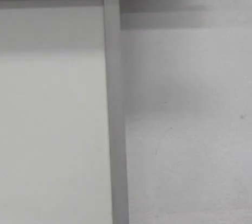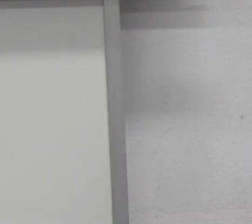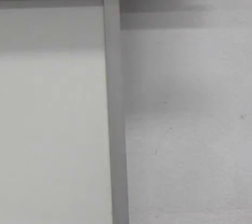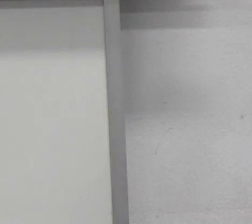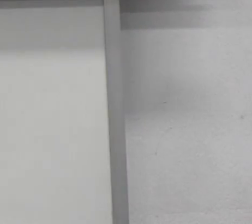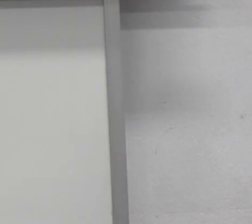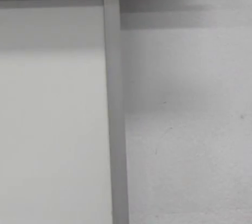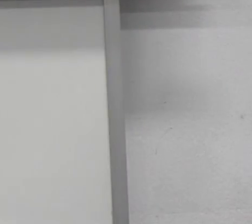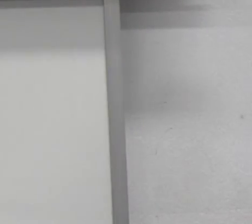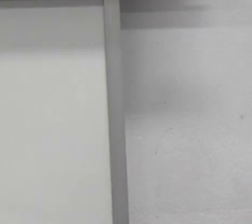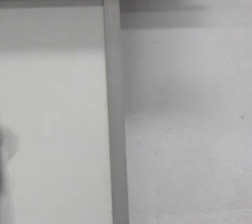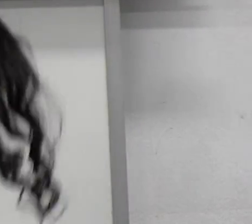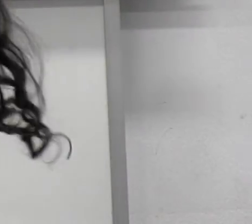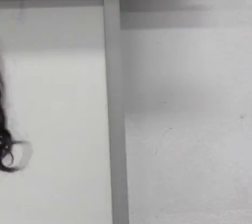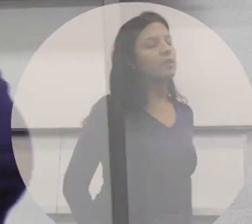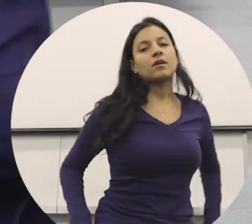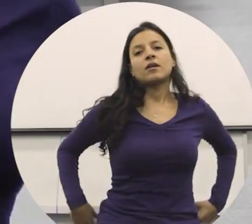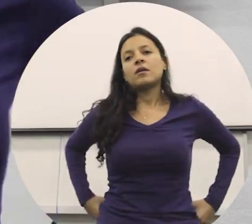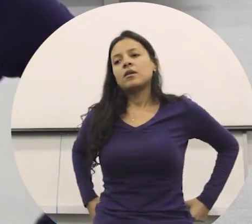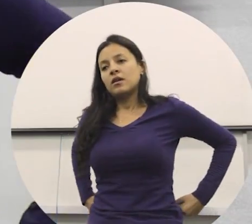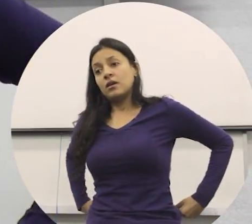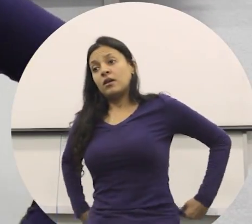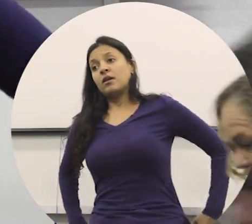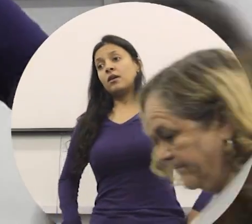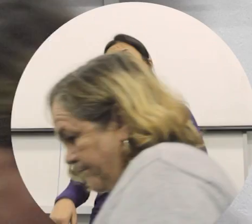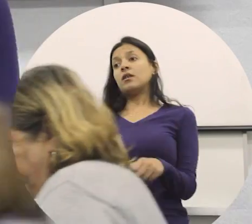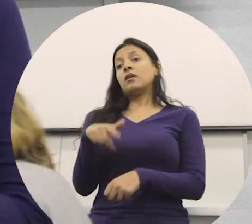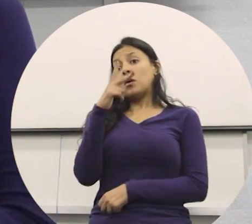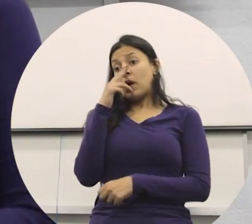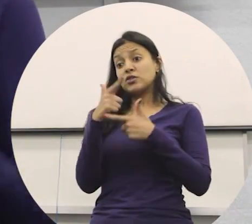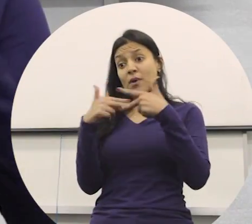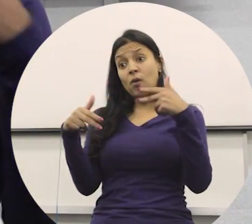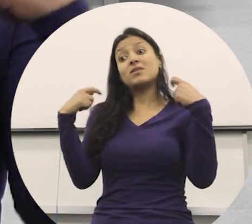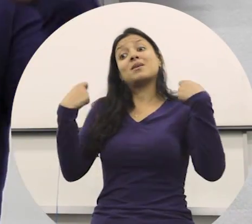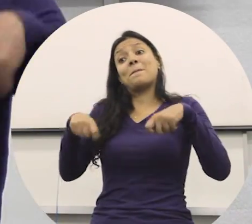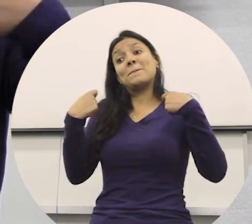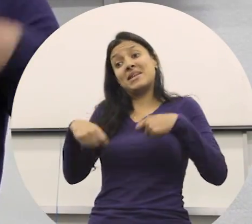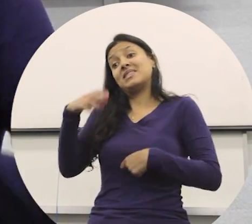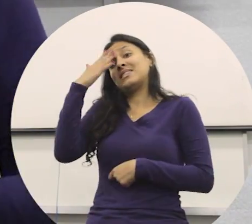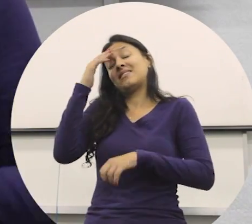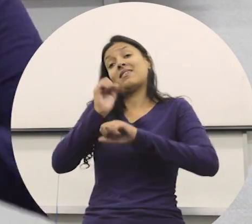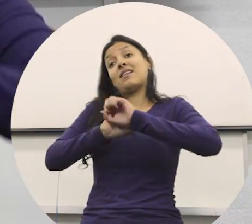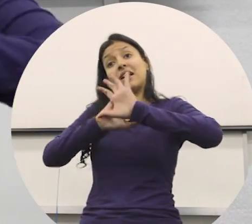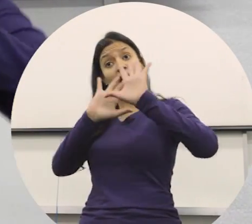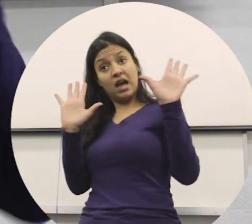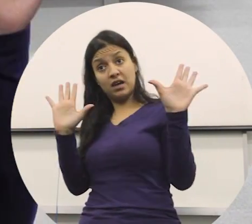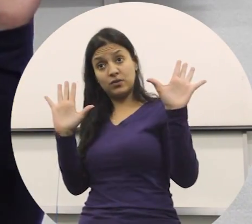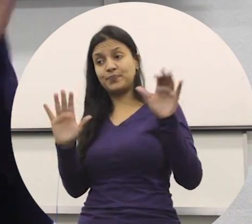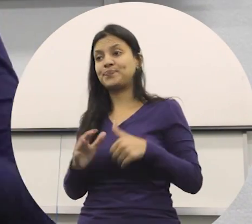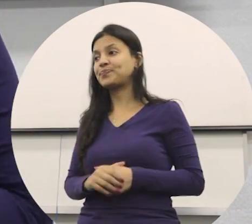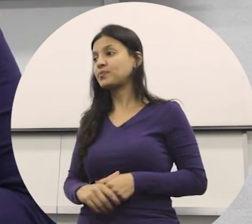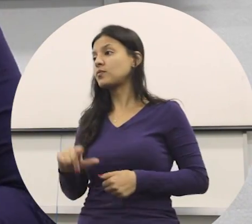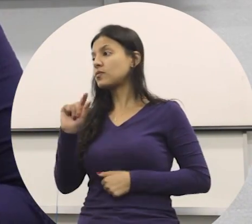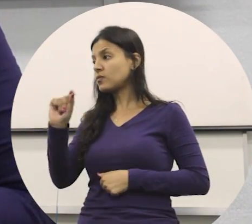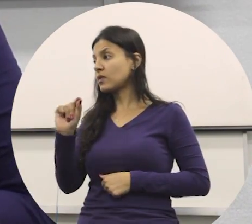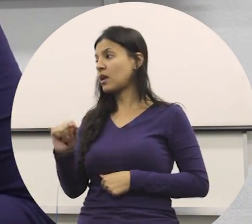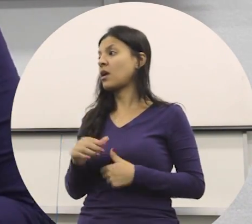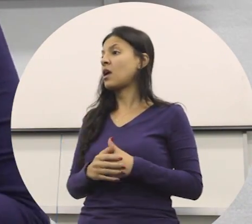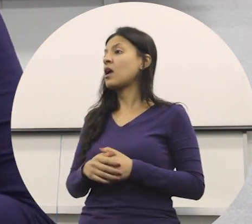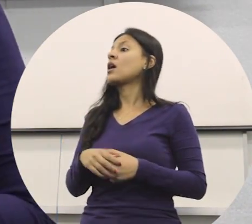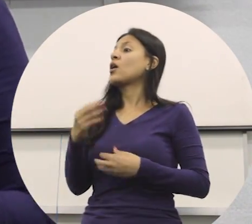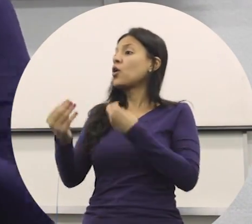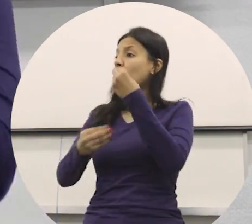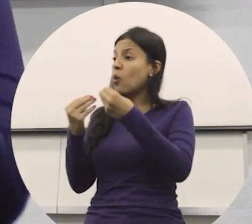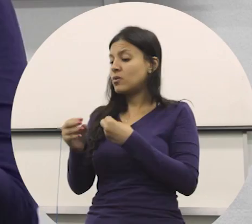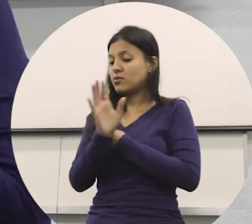acho que uma coisa que precisa ficar muito clara é que quando a gente faz essas análises de como é o processamento